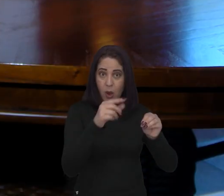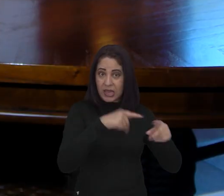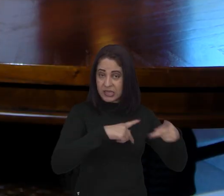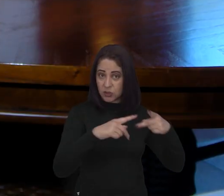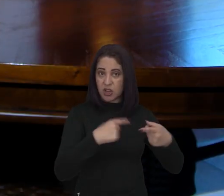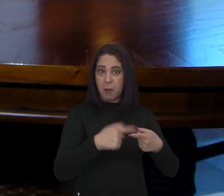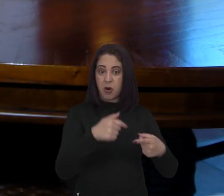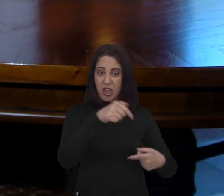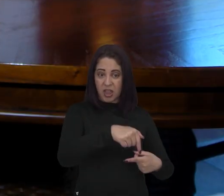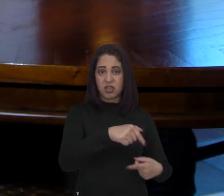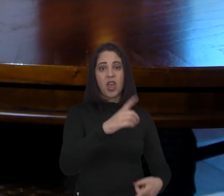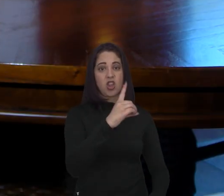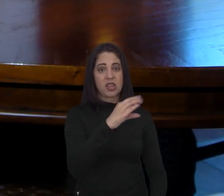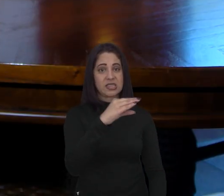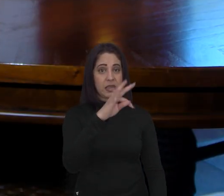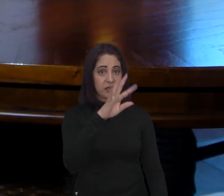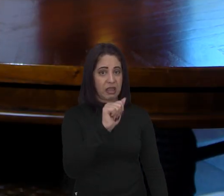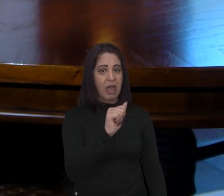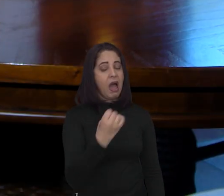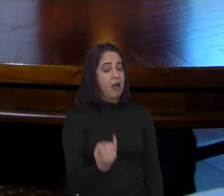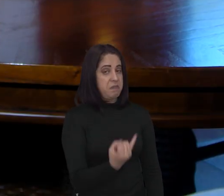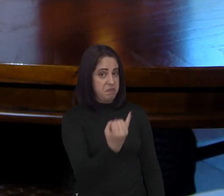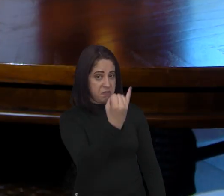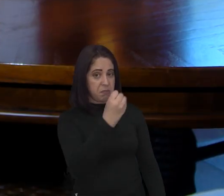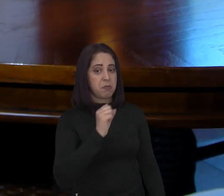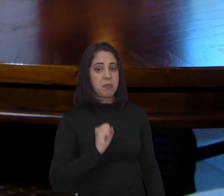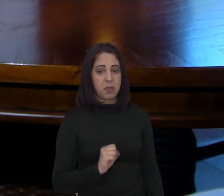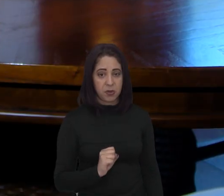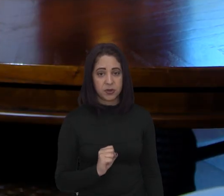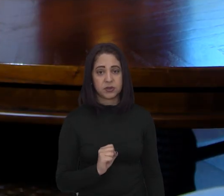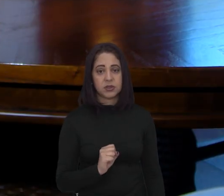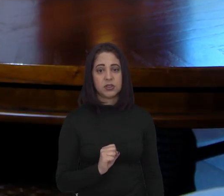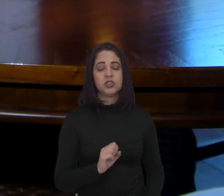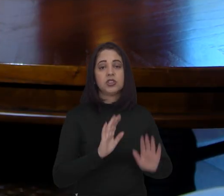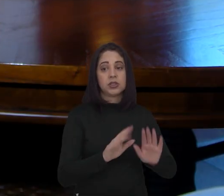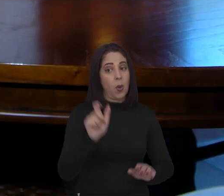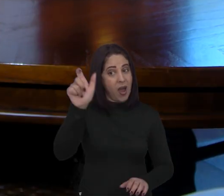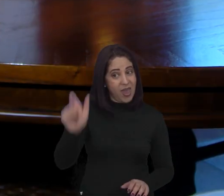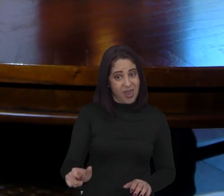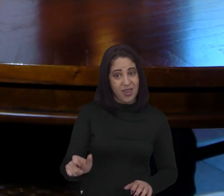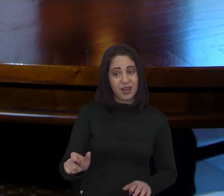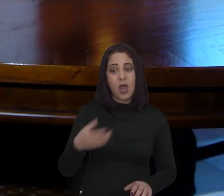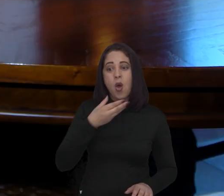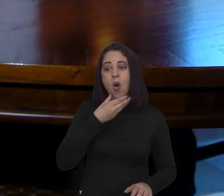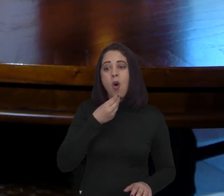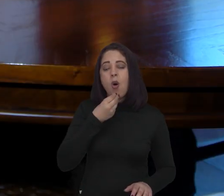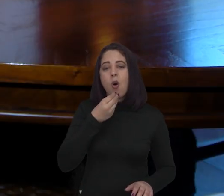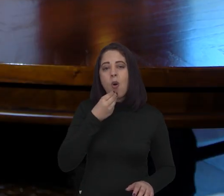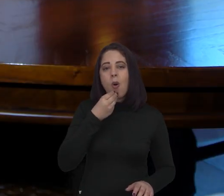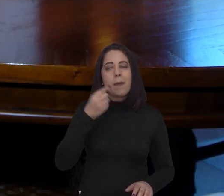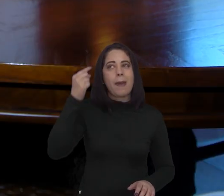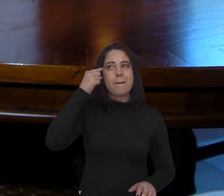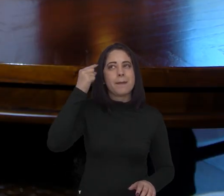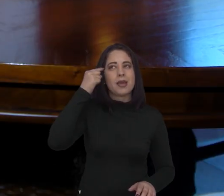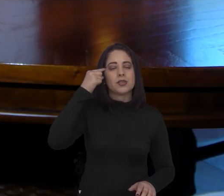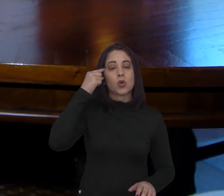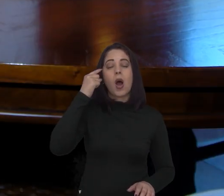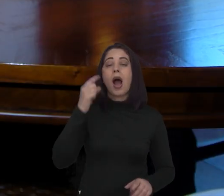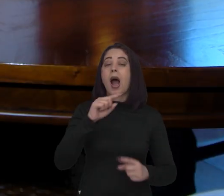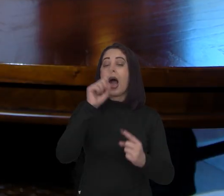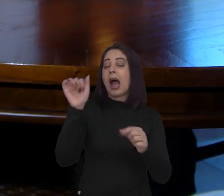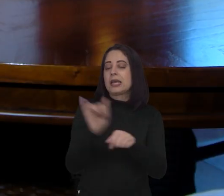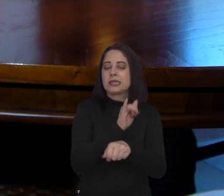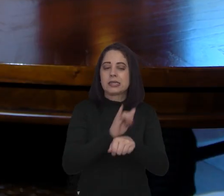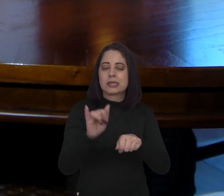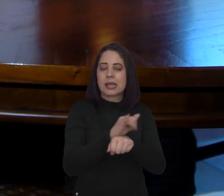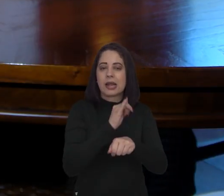do DCTA, foi criado. Foi insistentemente feito pelo Montenegro, a atração a empresas grandes para poder melhorar